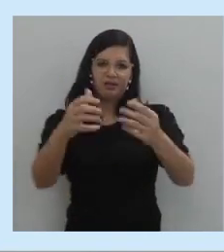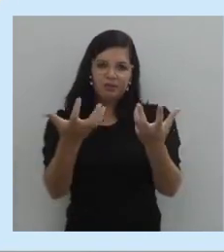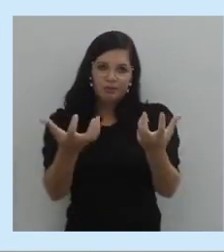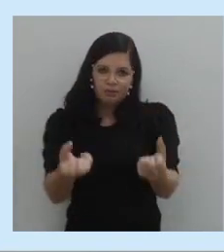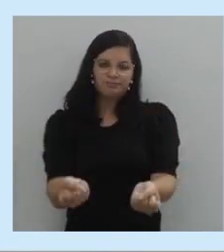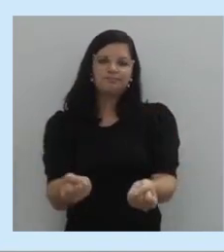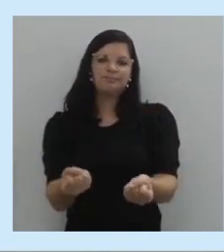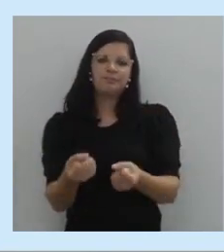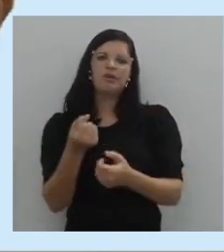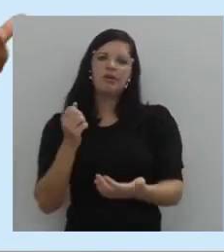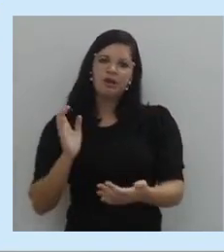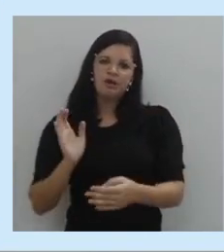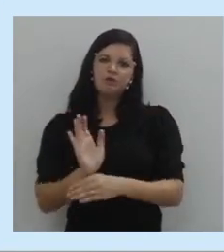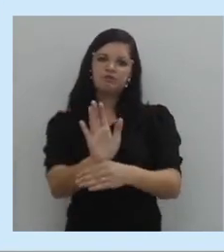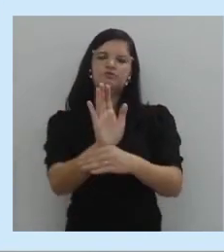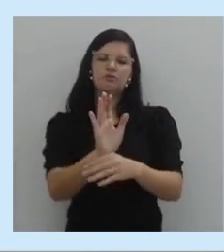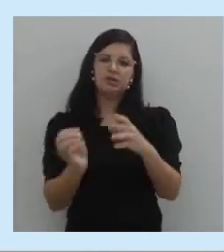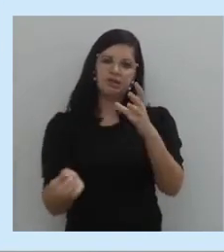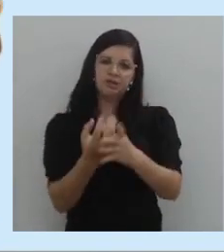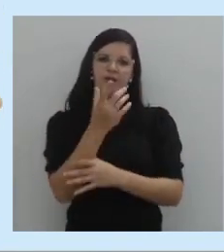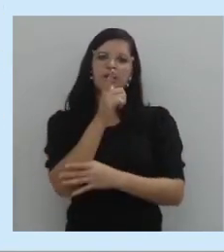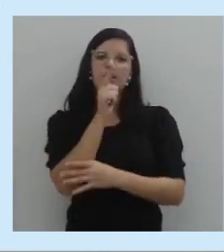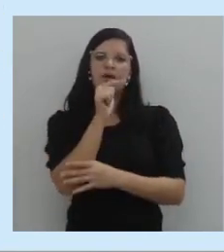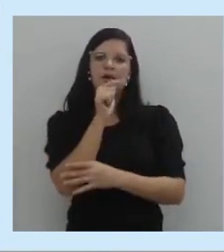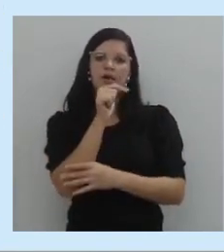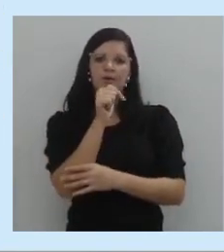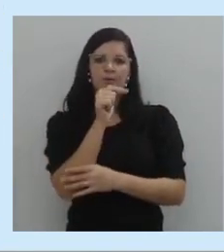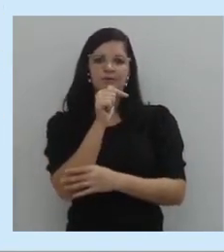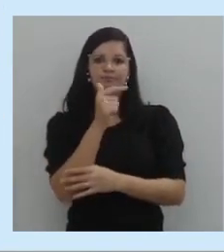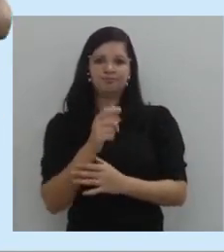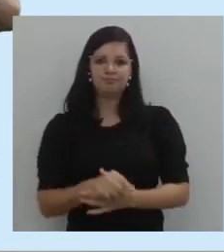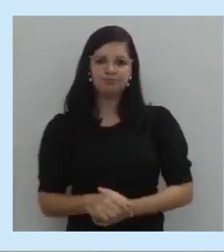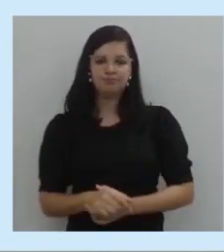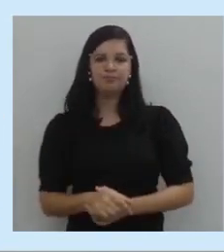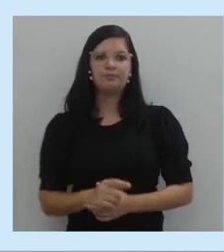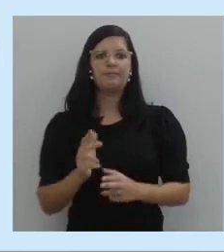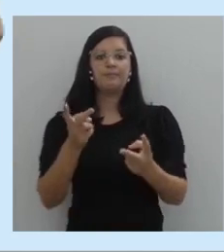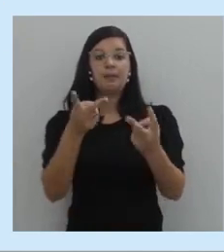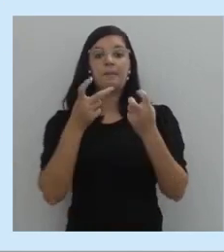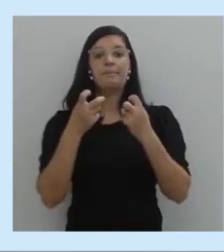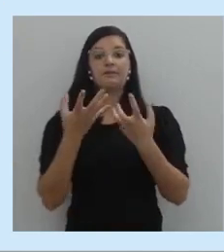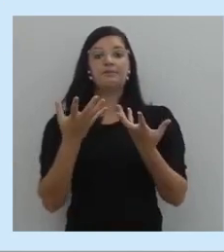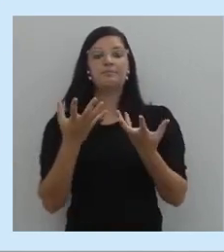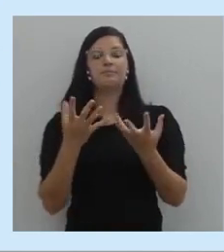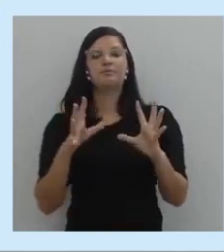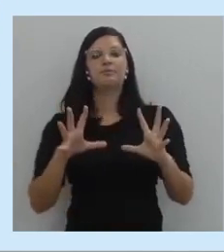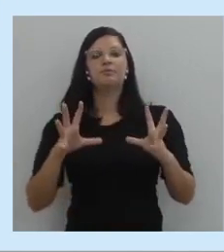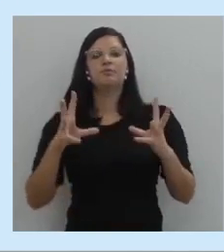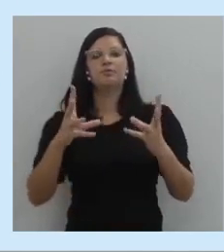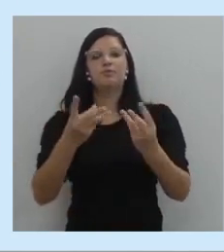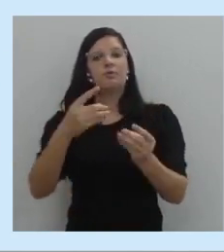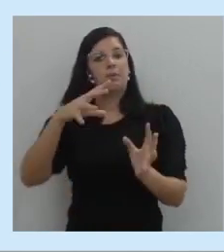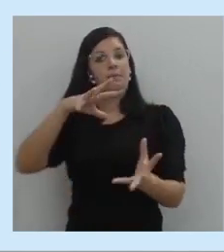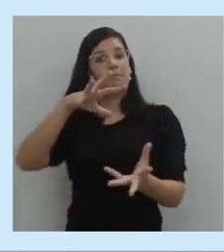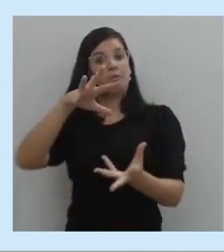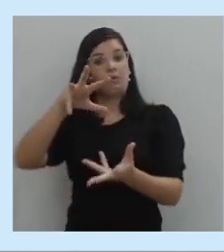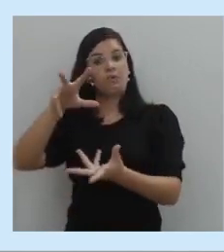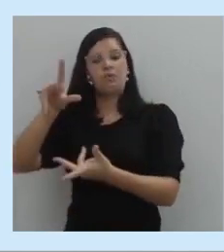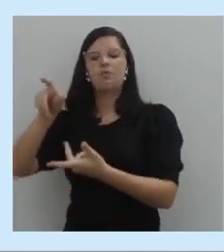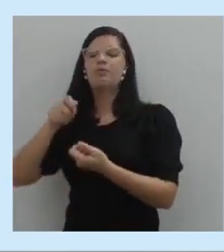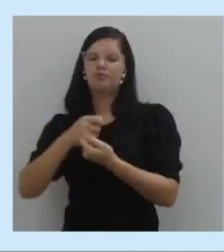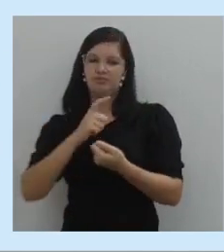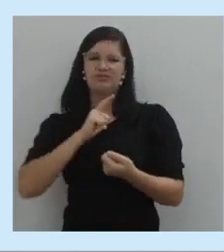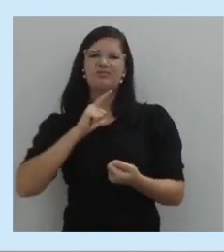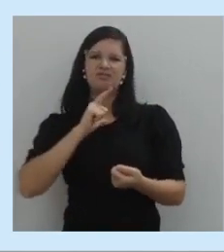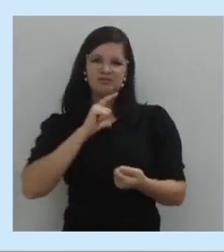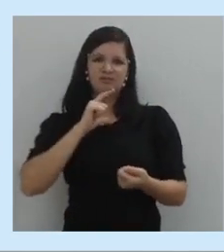E isso contribui para a formação de águas subterrâneas. Então, se a gente observar em todo o nosso globo, né, há